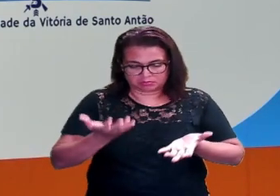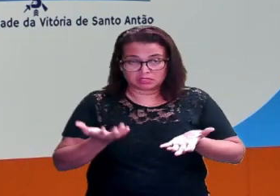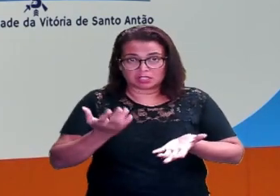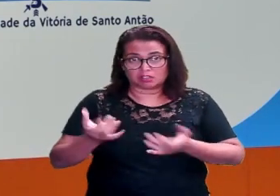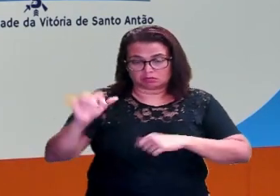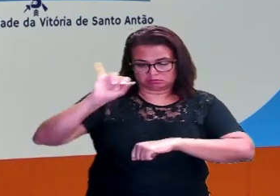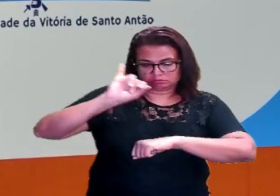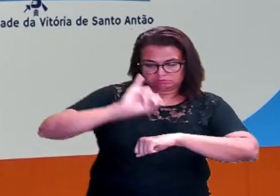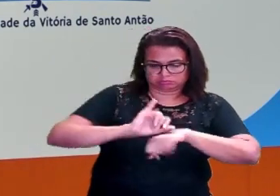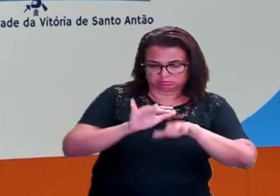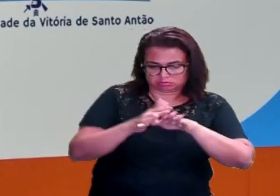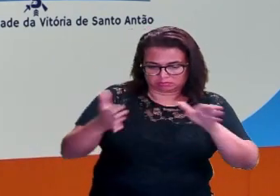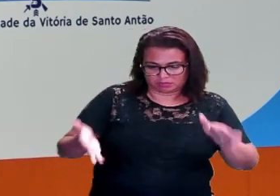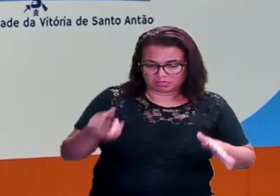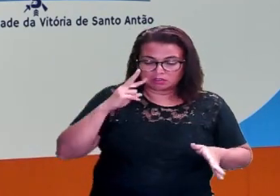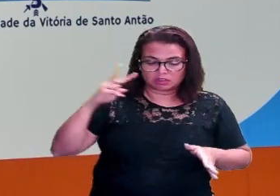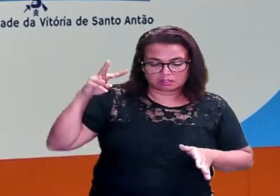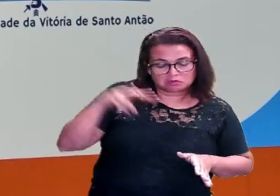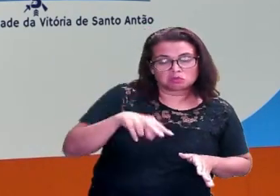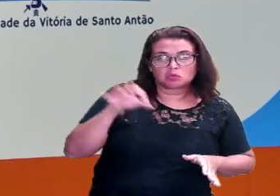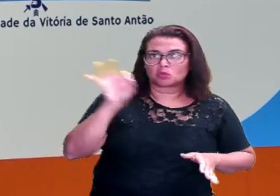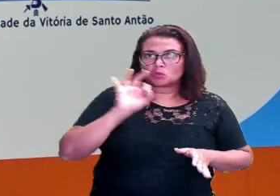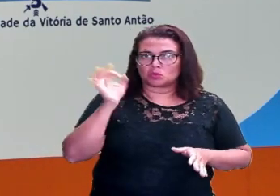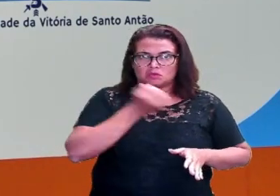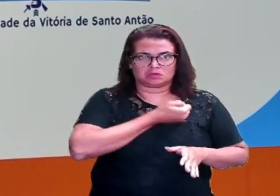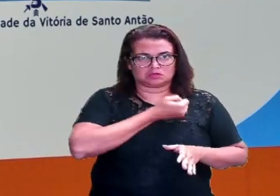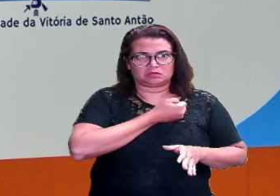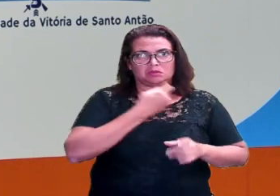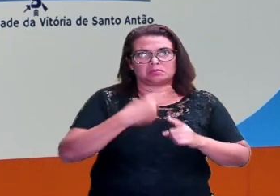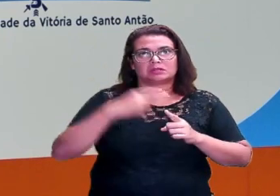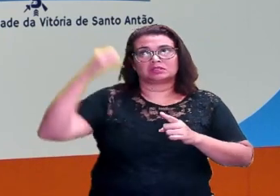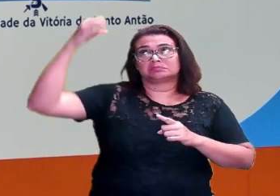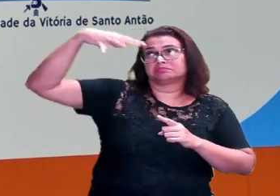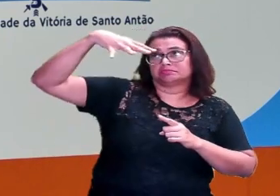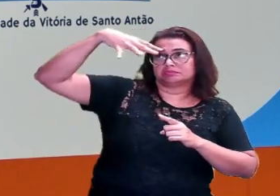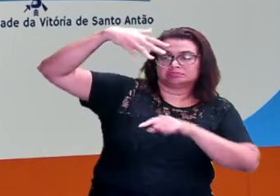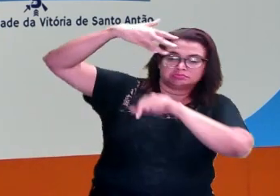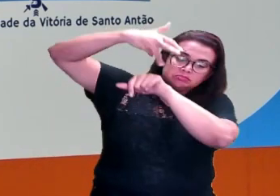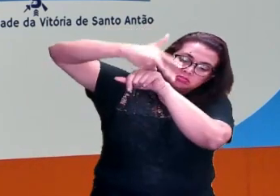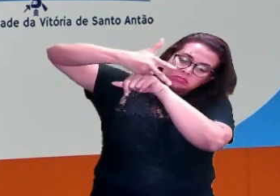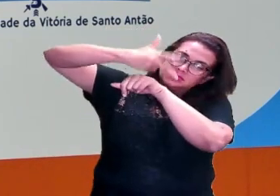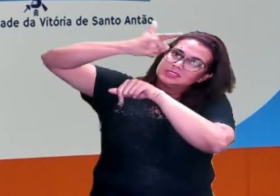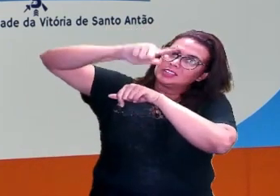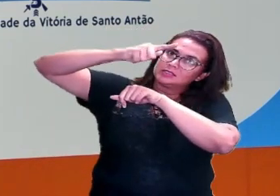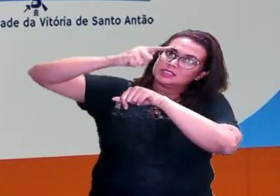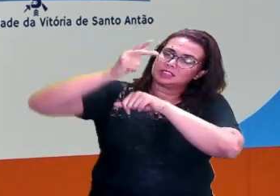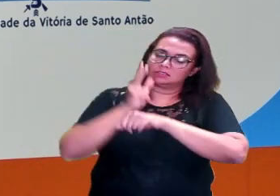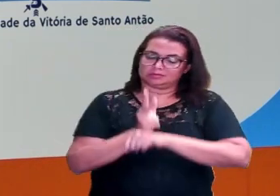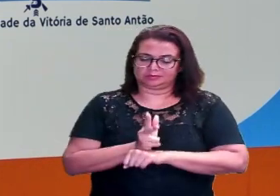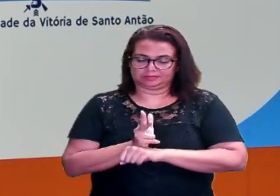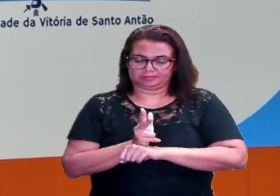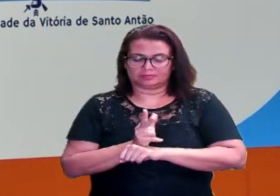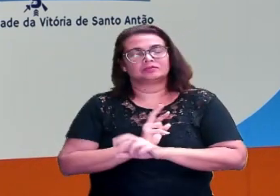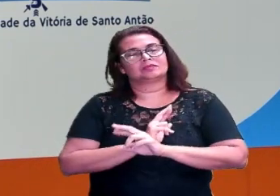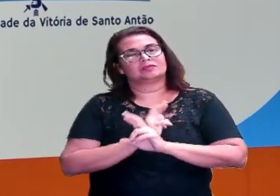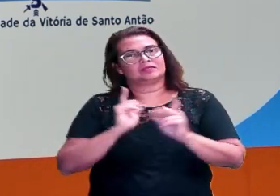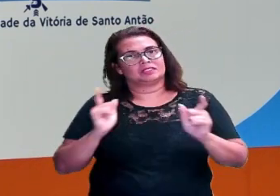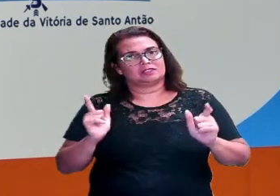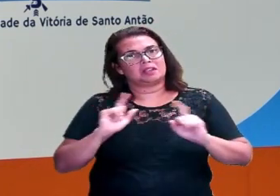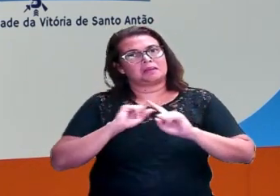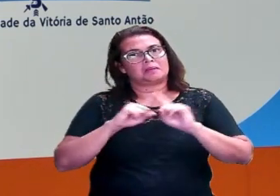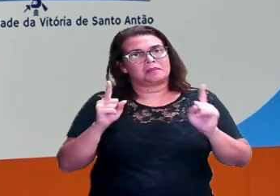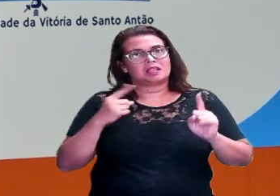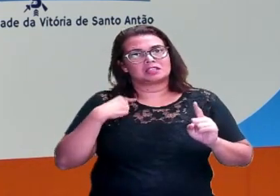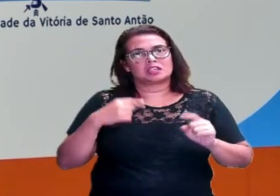vocês não vão conseguir perceber essa numeração, que a câmera não consegue chegar até ela. Mas eu vou fazer, né,